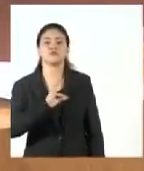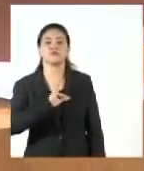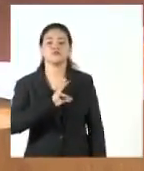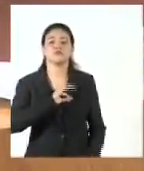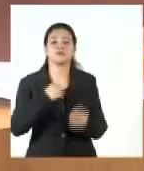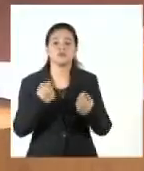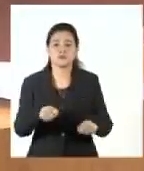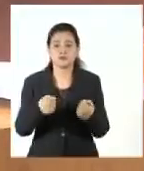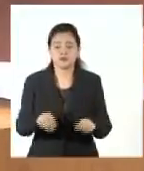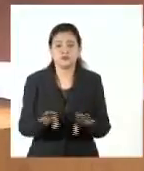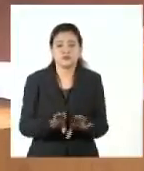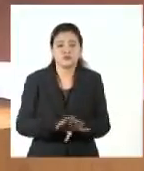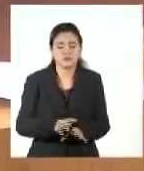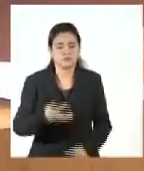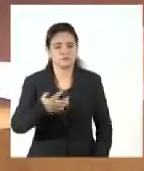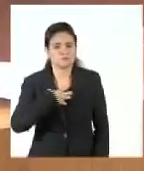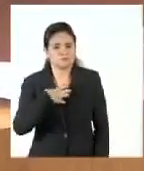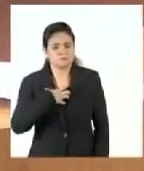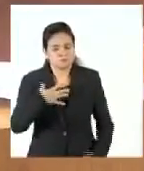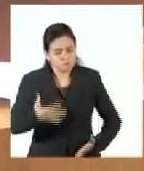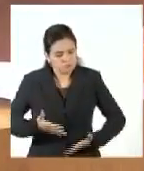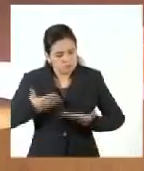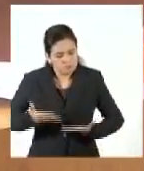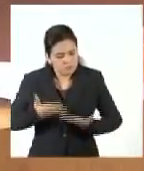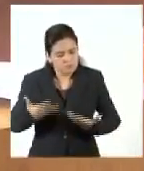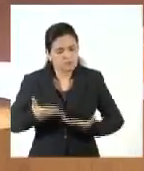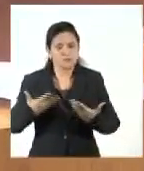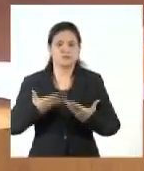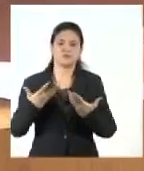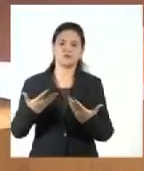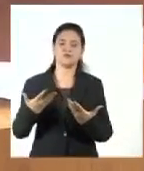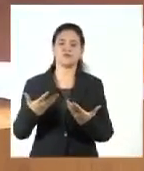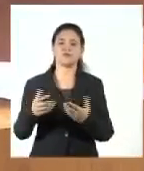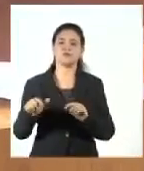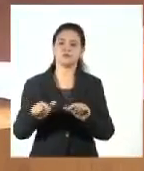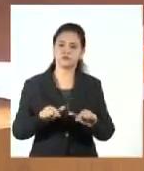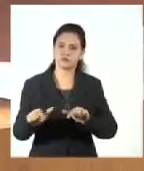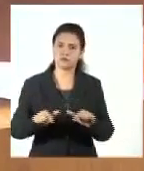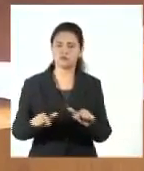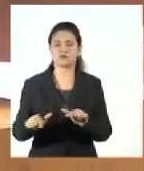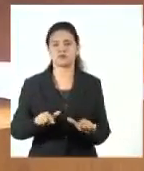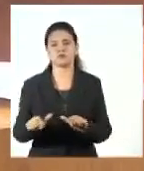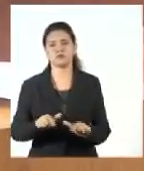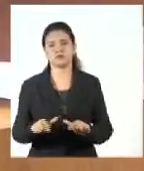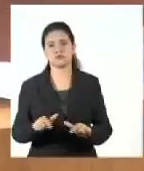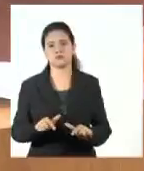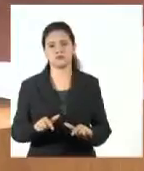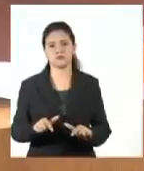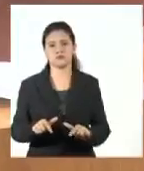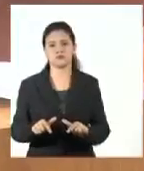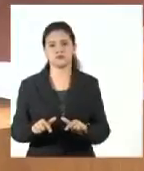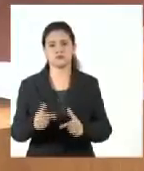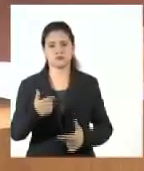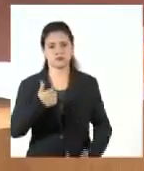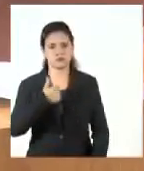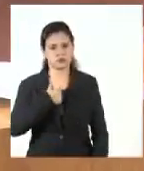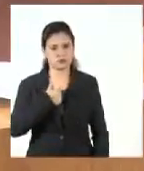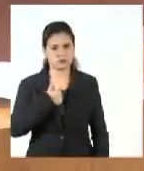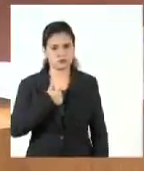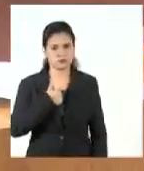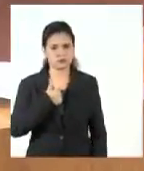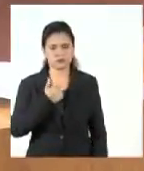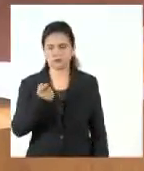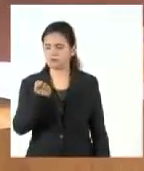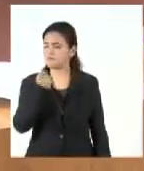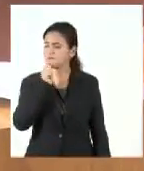precisam estar motivados para trabalhar. E eu ainda não vi, em 6 meses